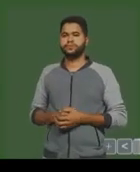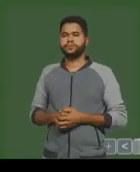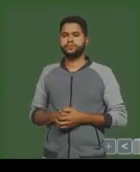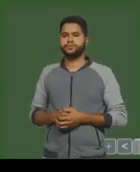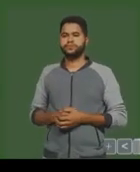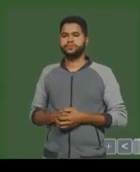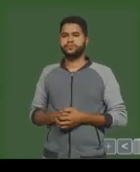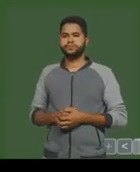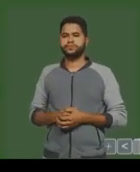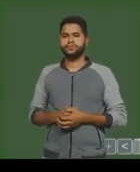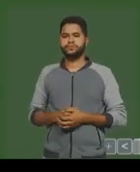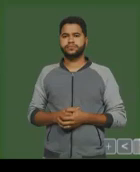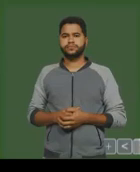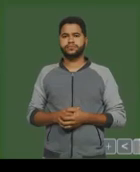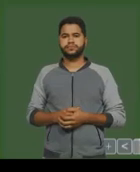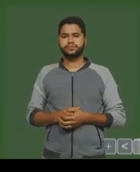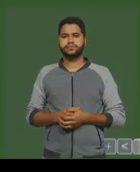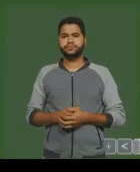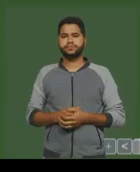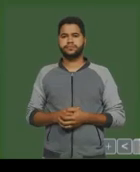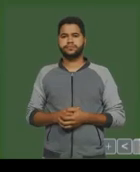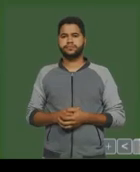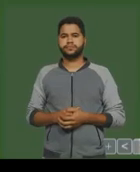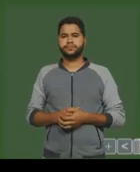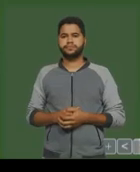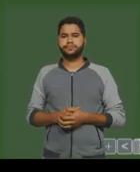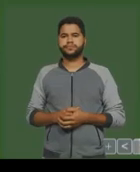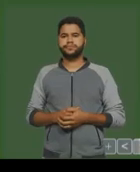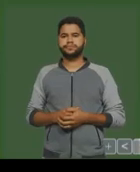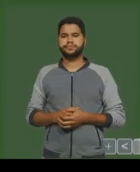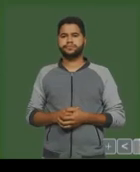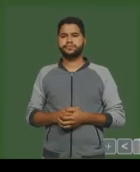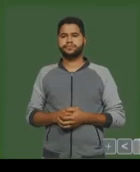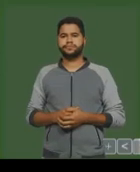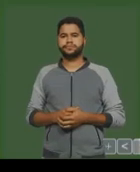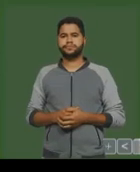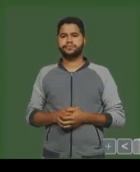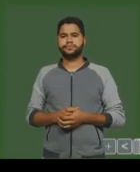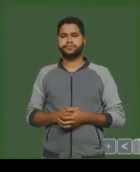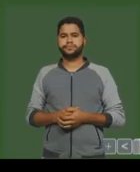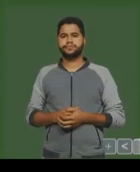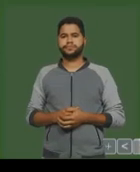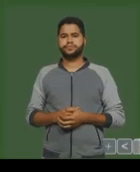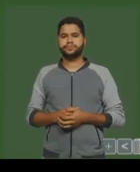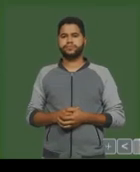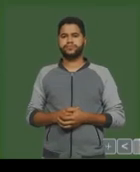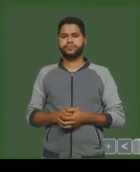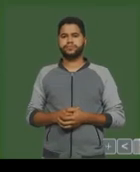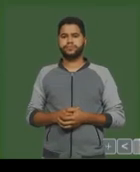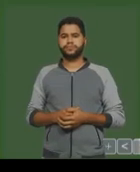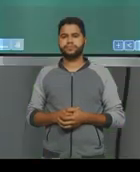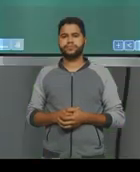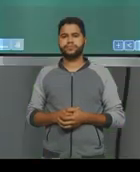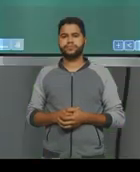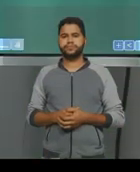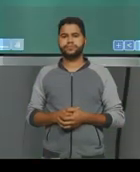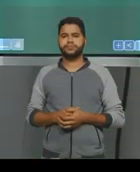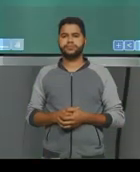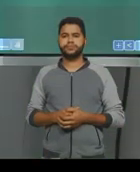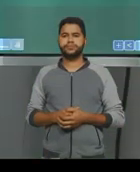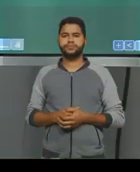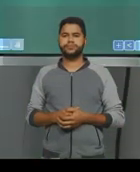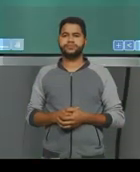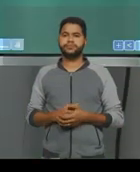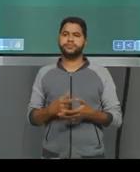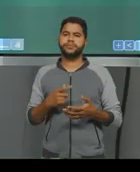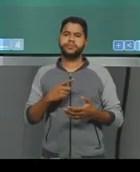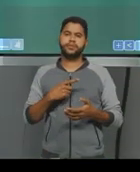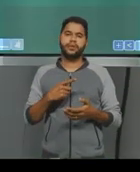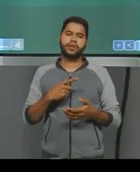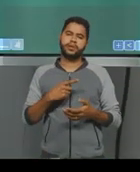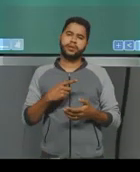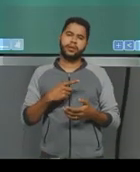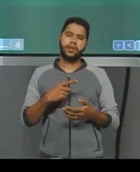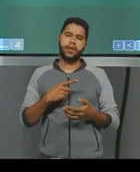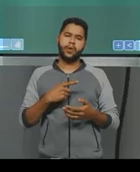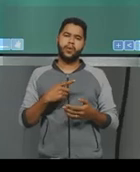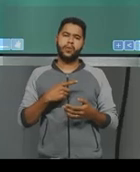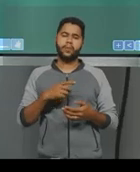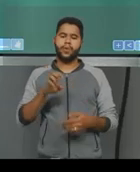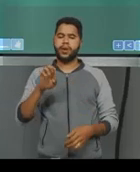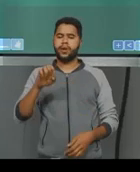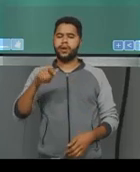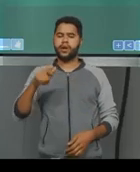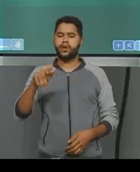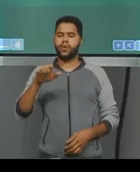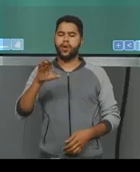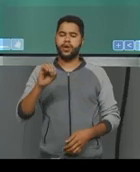φ igual a φ sobre 1. Vai dar uma equação do segundo grau com duas